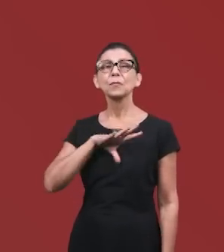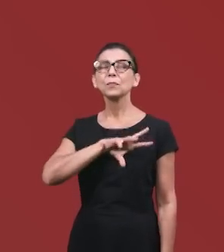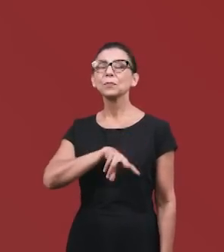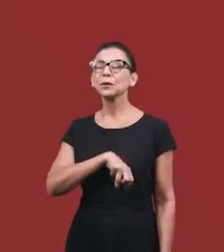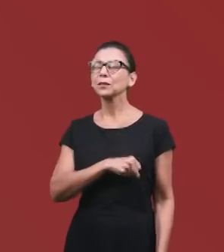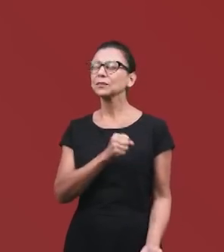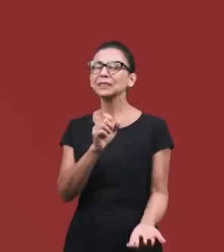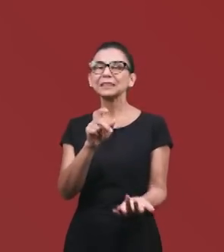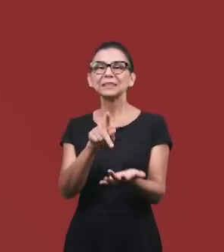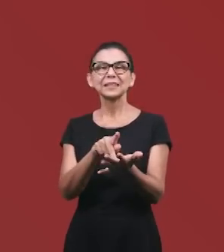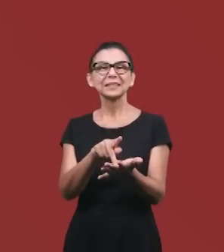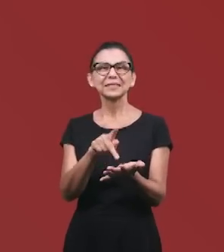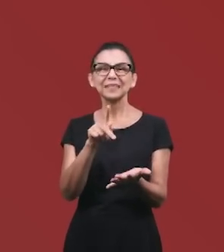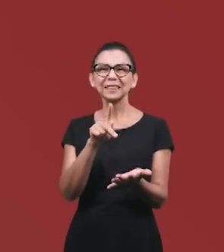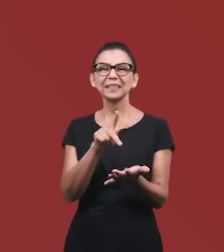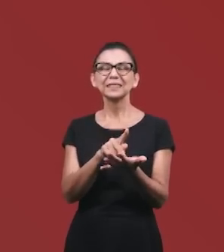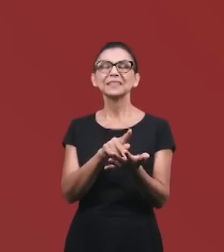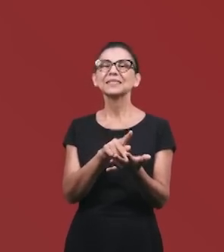o amor